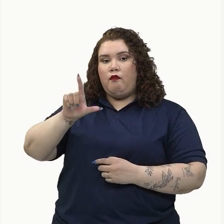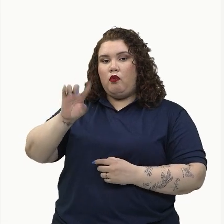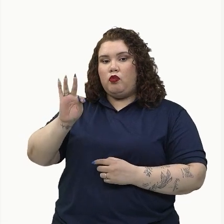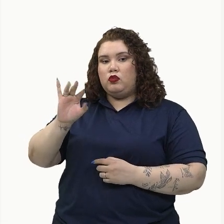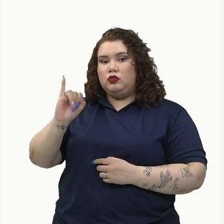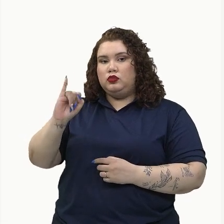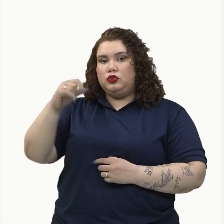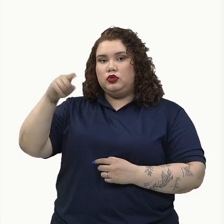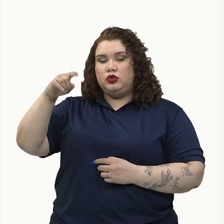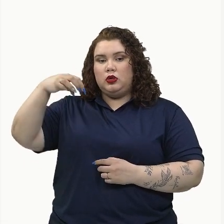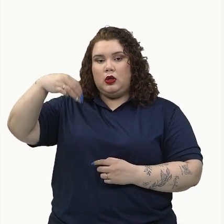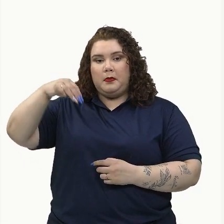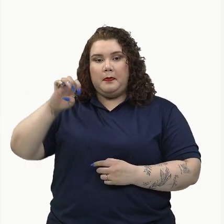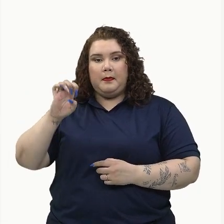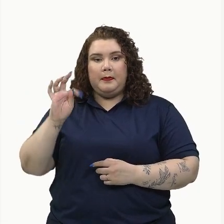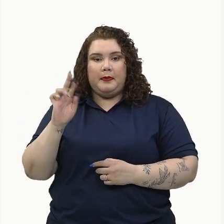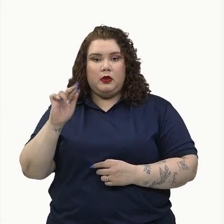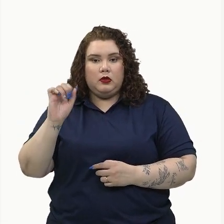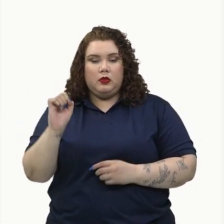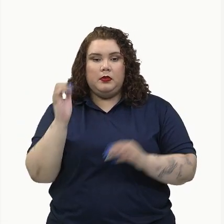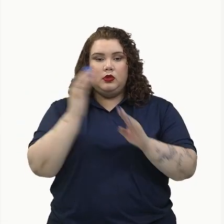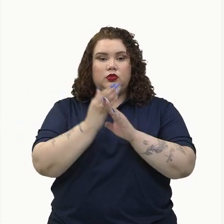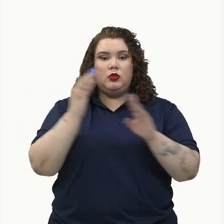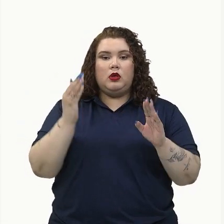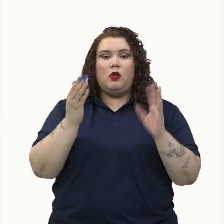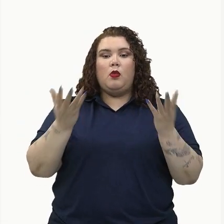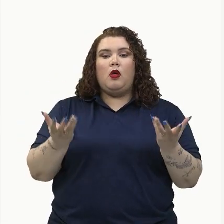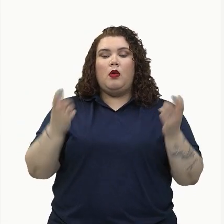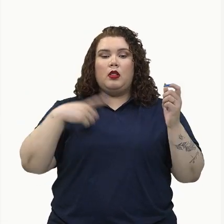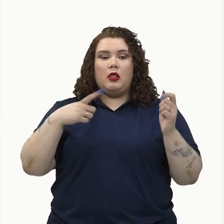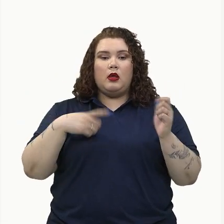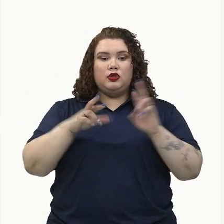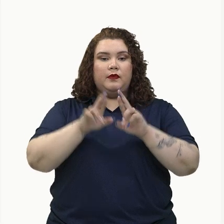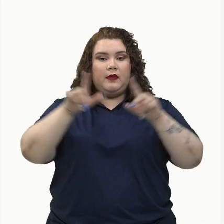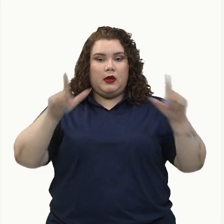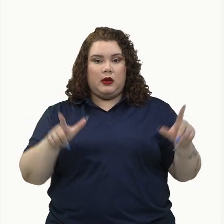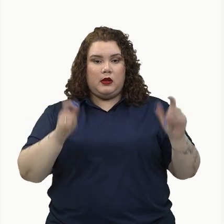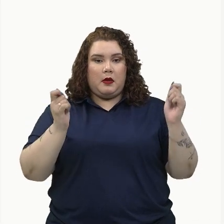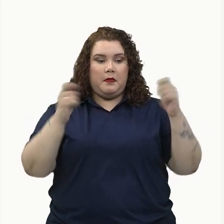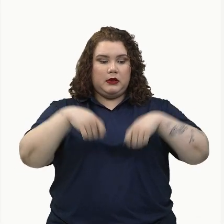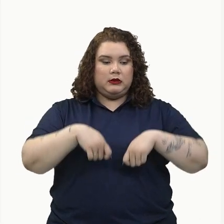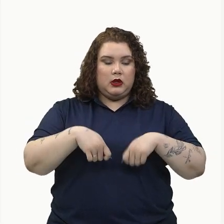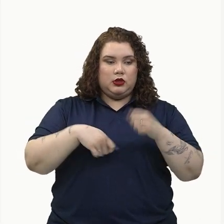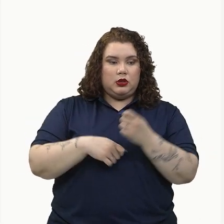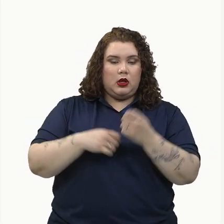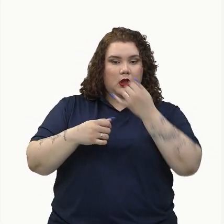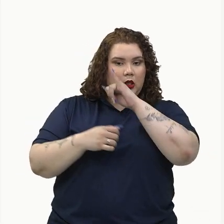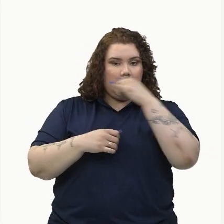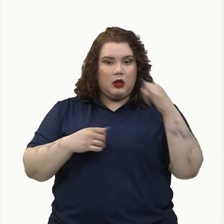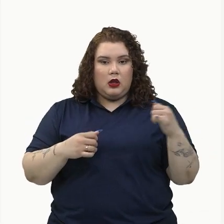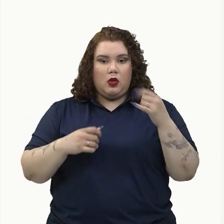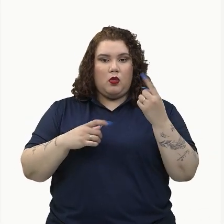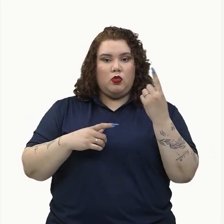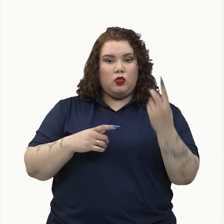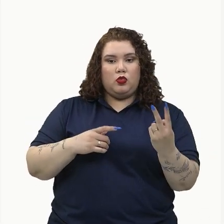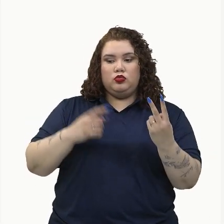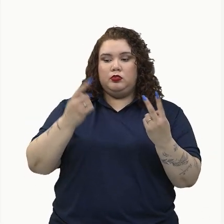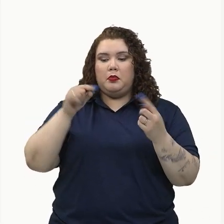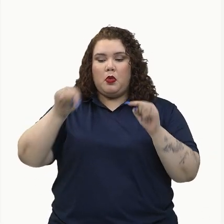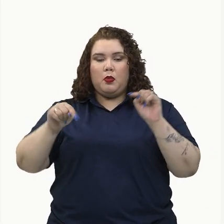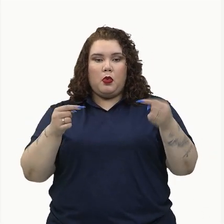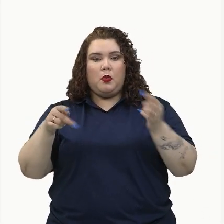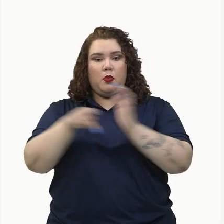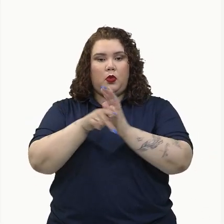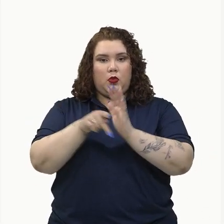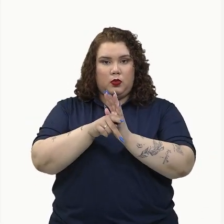usados para determinar a diferença de potencial elétrica entre 2 pontos de um circuito. Quando se